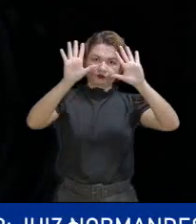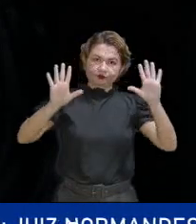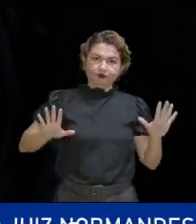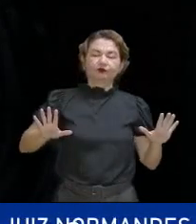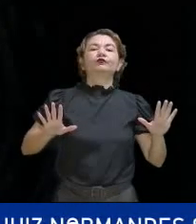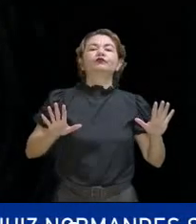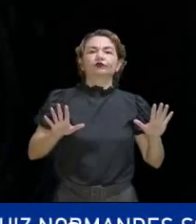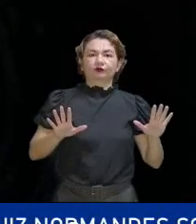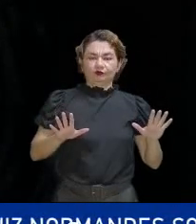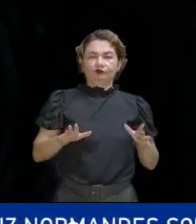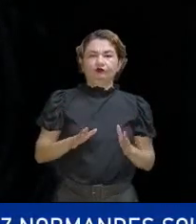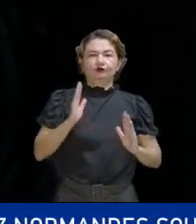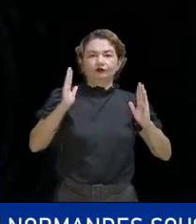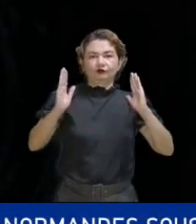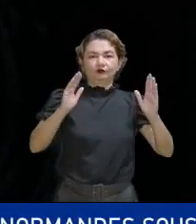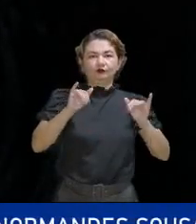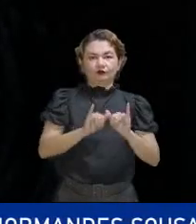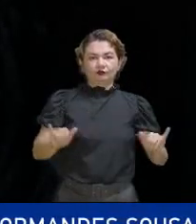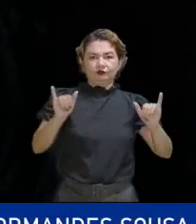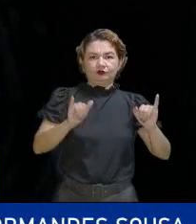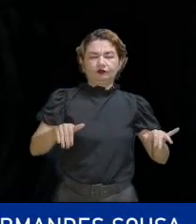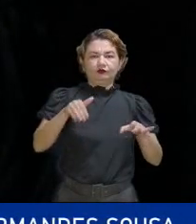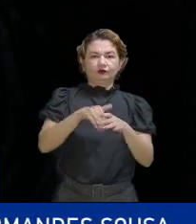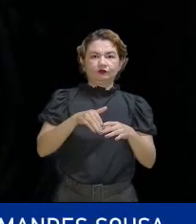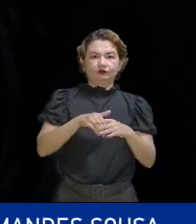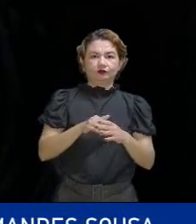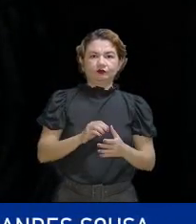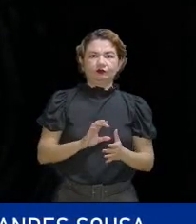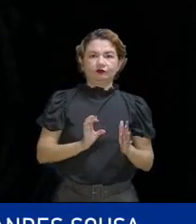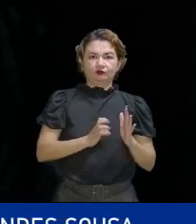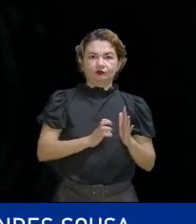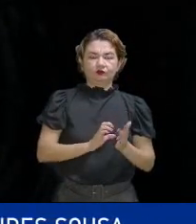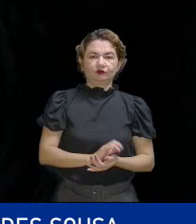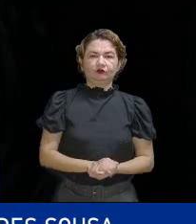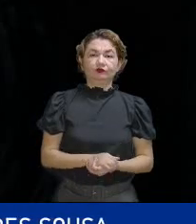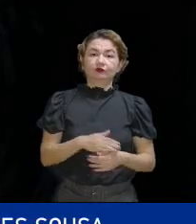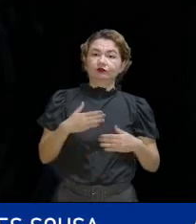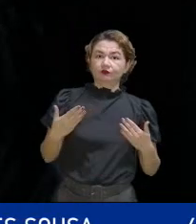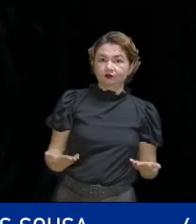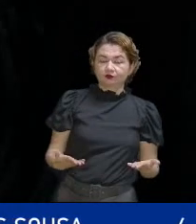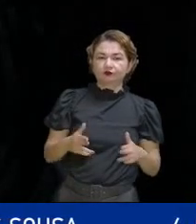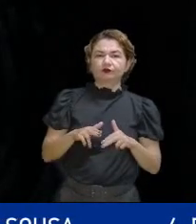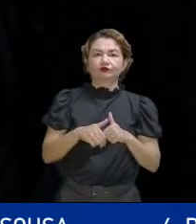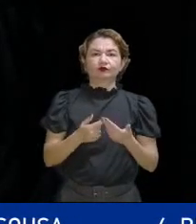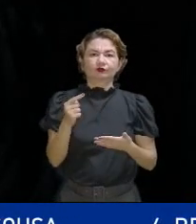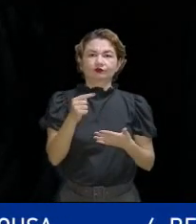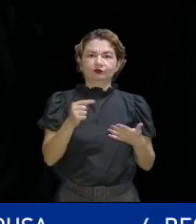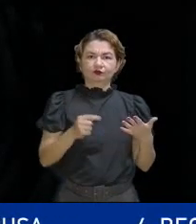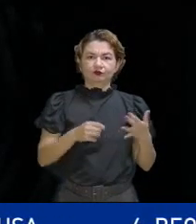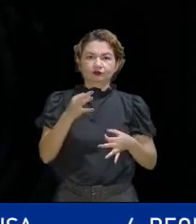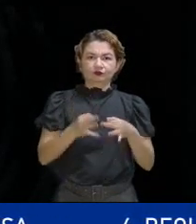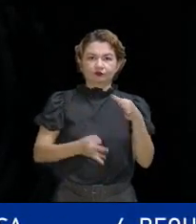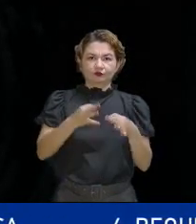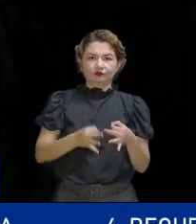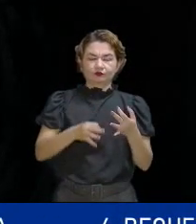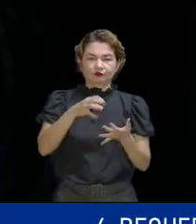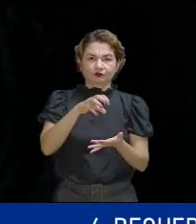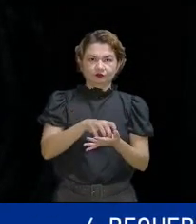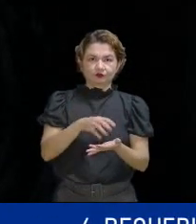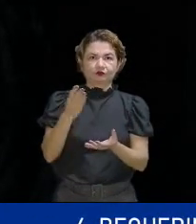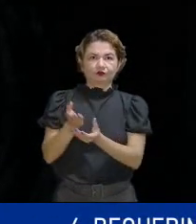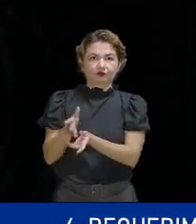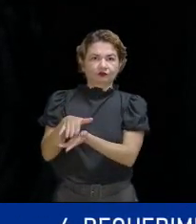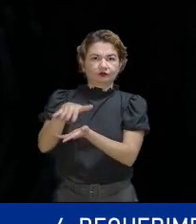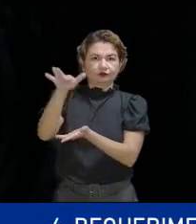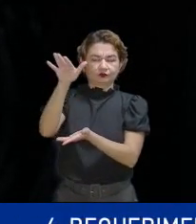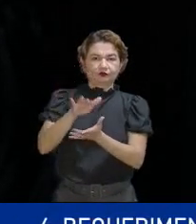financiamento das campanhas políticas, que foi feito pelo partido requerente. Então, por tais motivos, o julgamento do mérito da presente